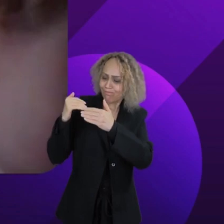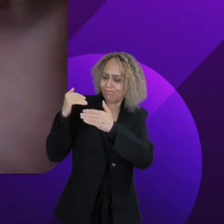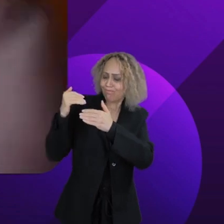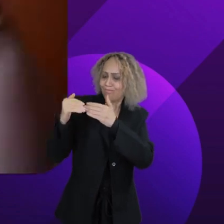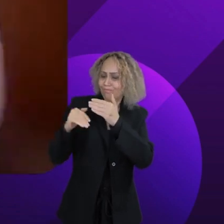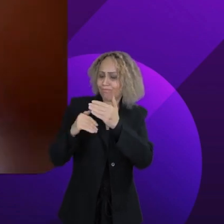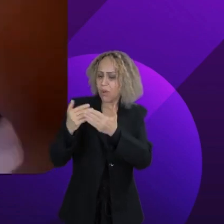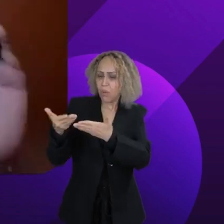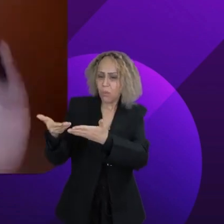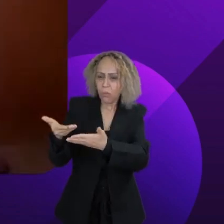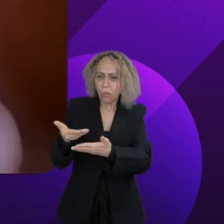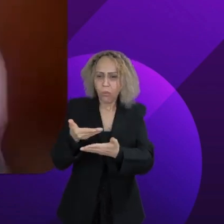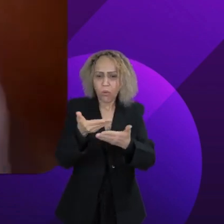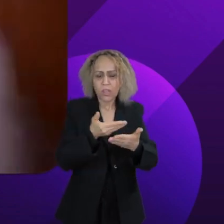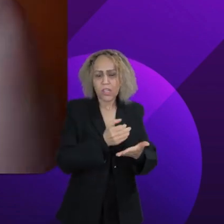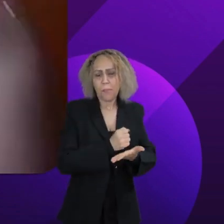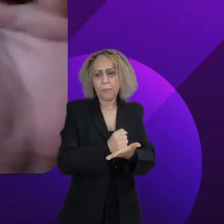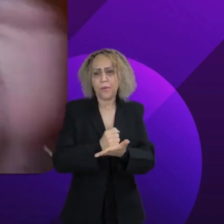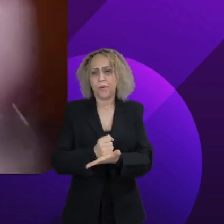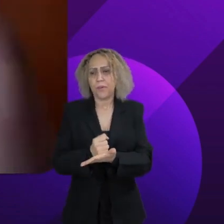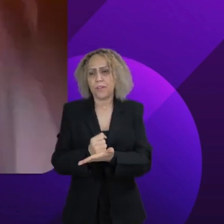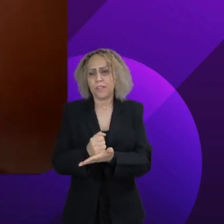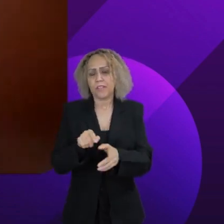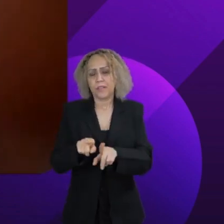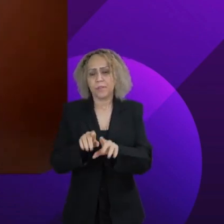de apoios e também da